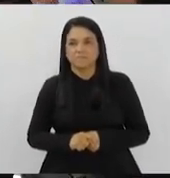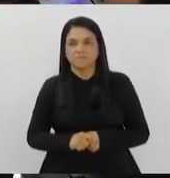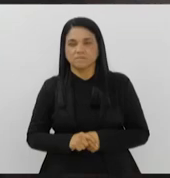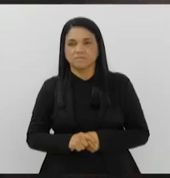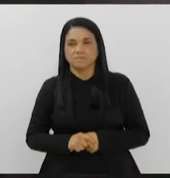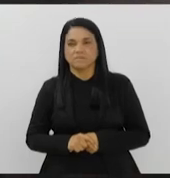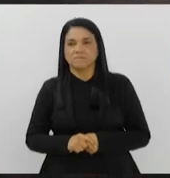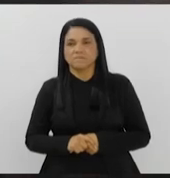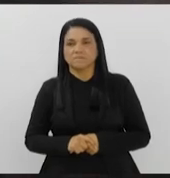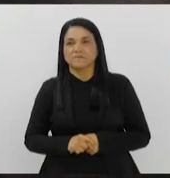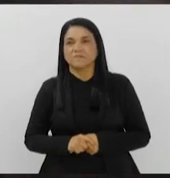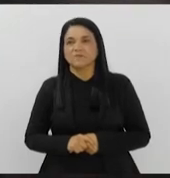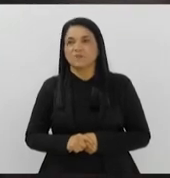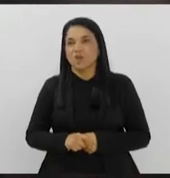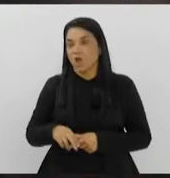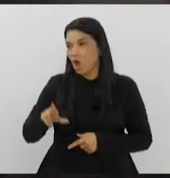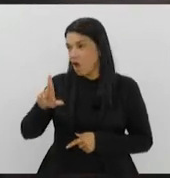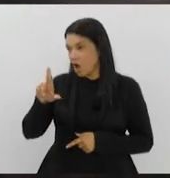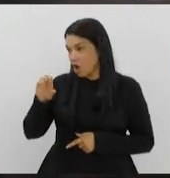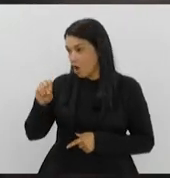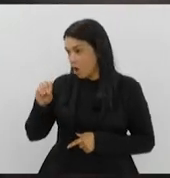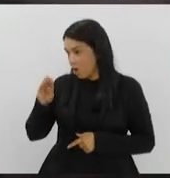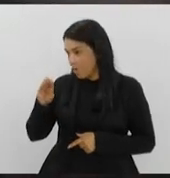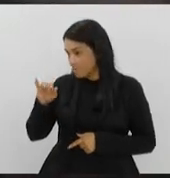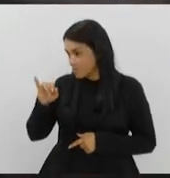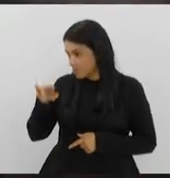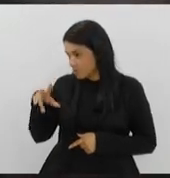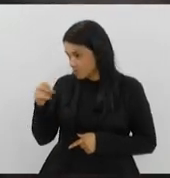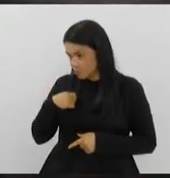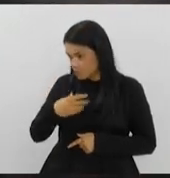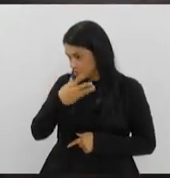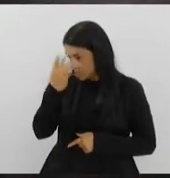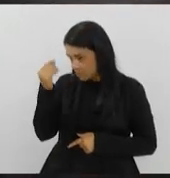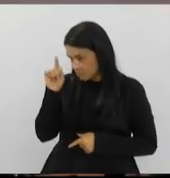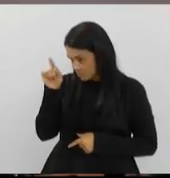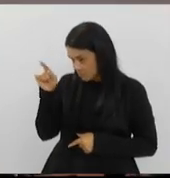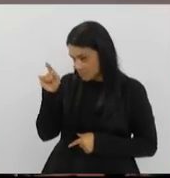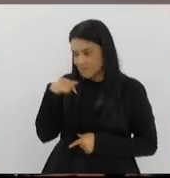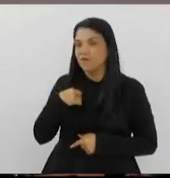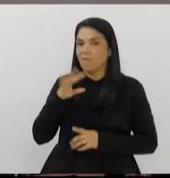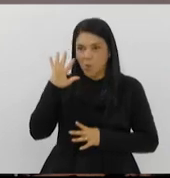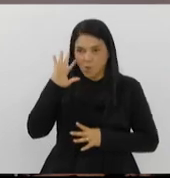Ô, Robin, não esquecemos também do teu caso, não. Fica calmo que nós vamos resolver.